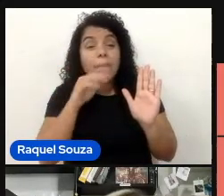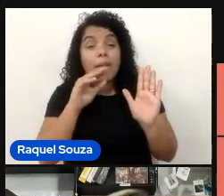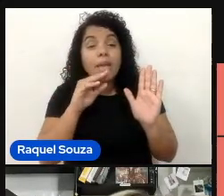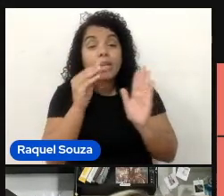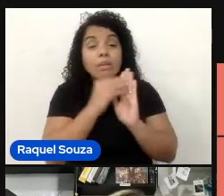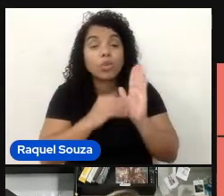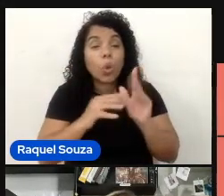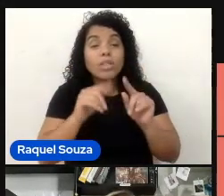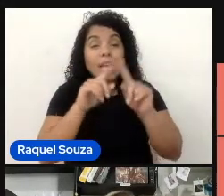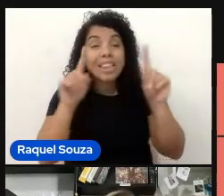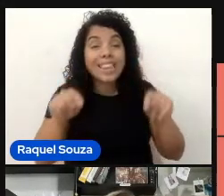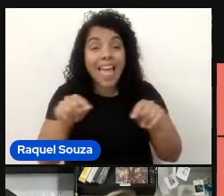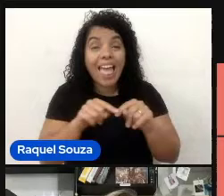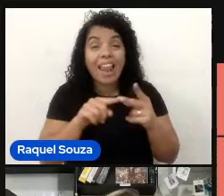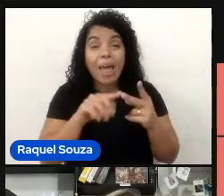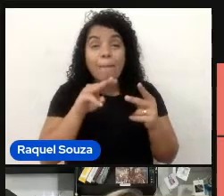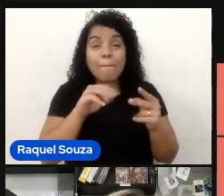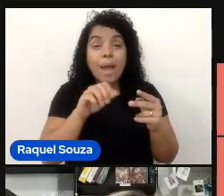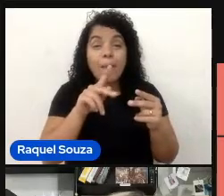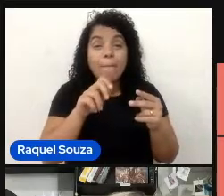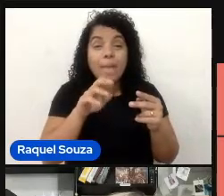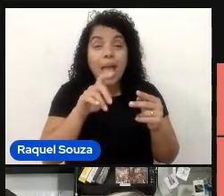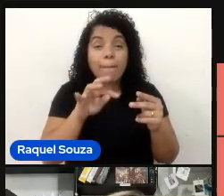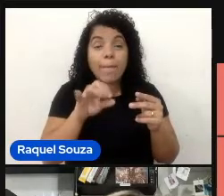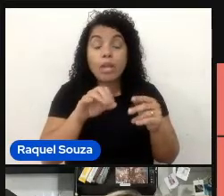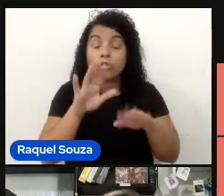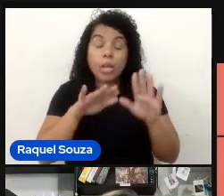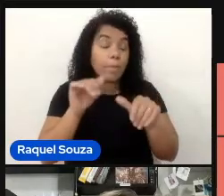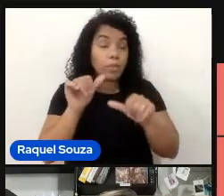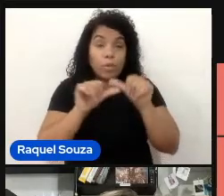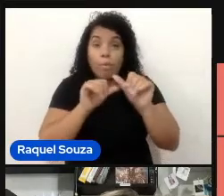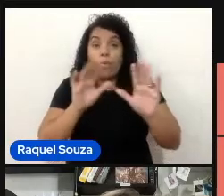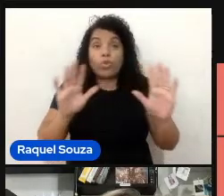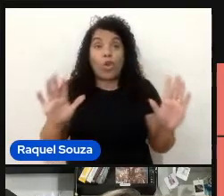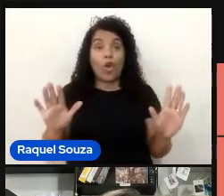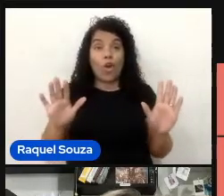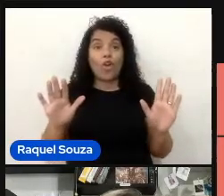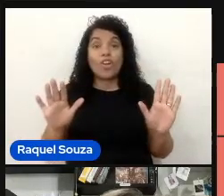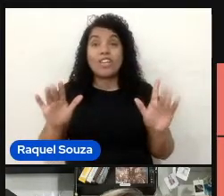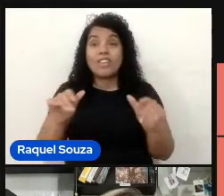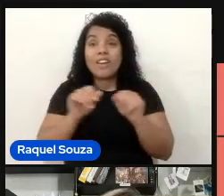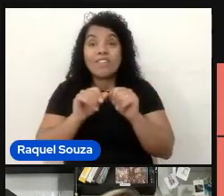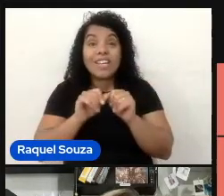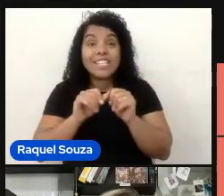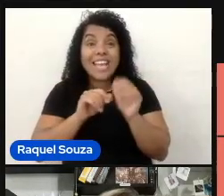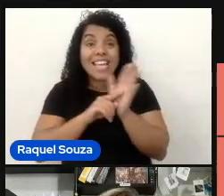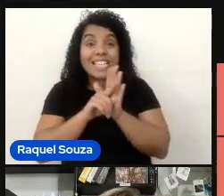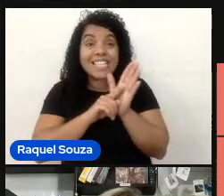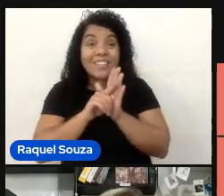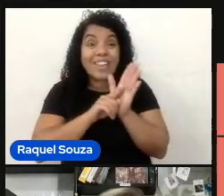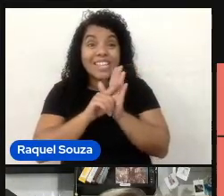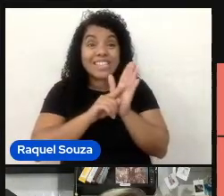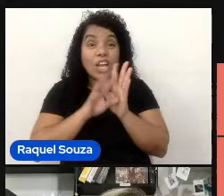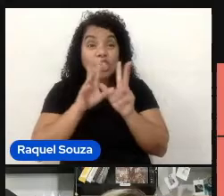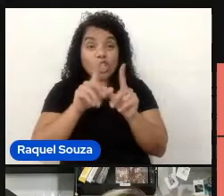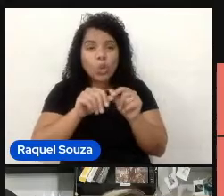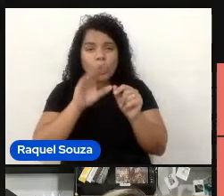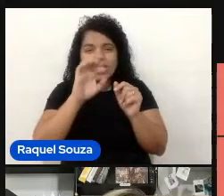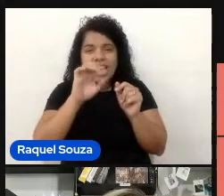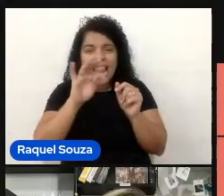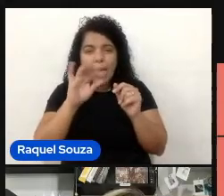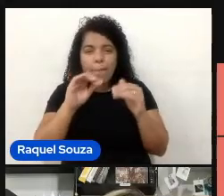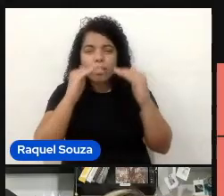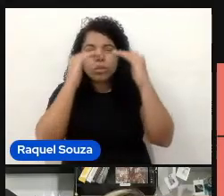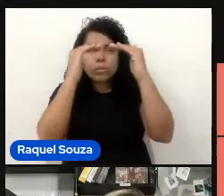De repente, o mapeamento ali mudou. Quando a gente vai fazer a inspeção ali de todos os elementos, a gente já não